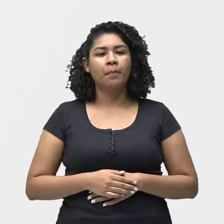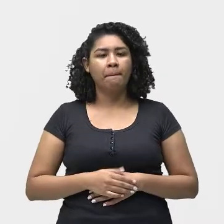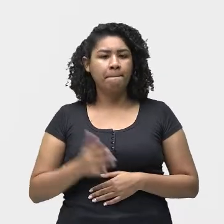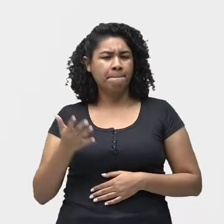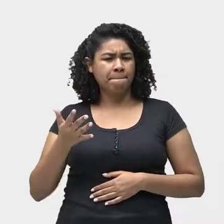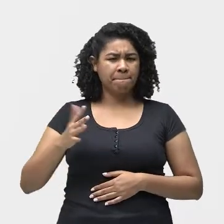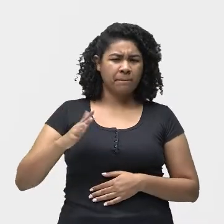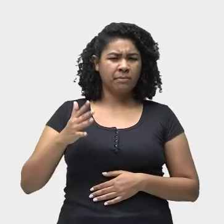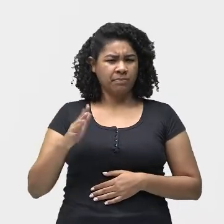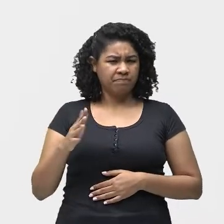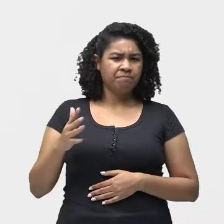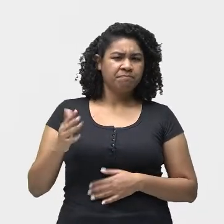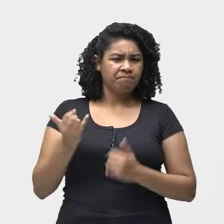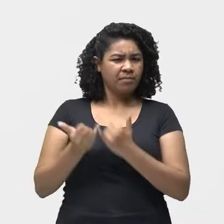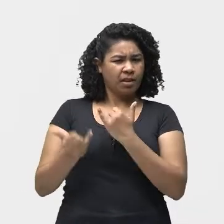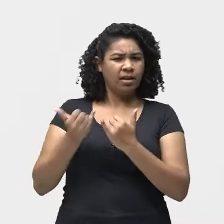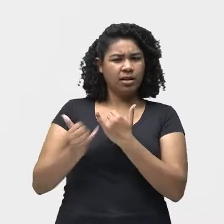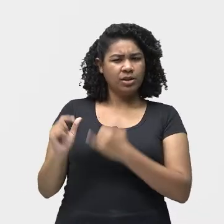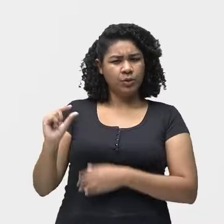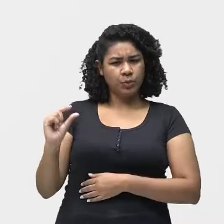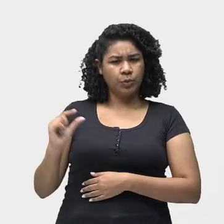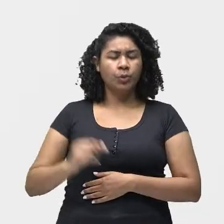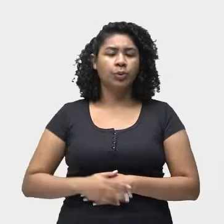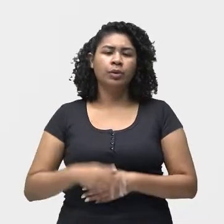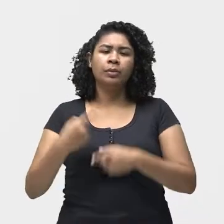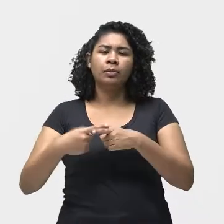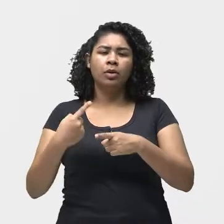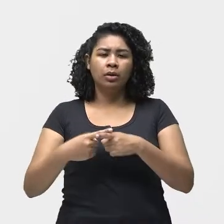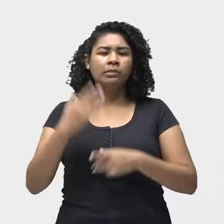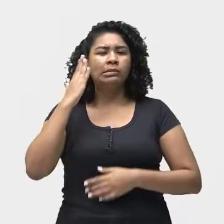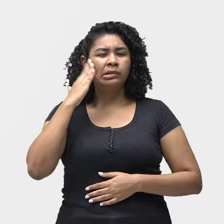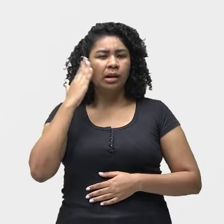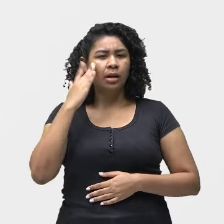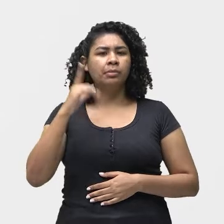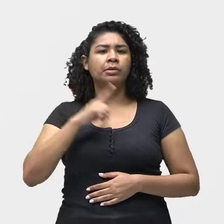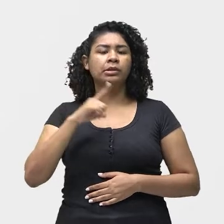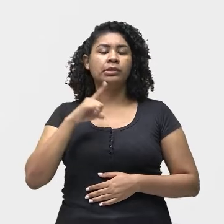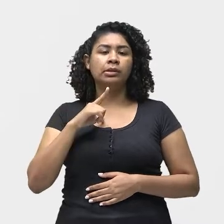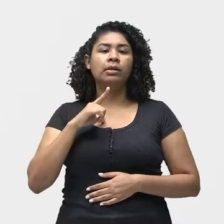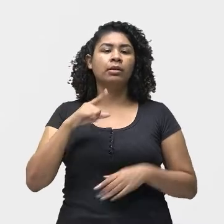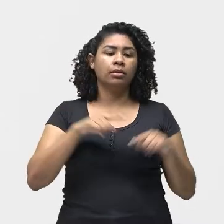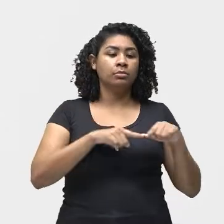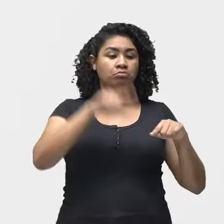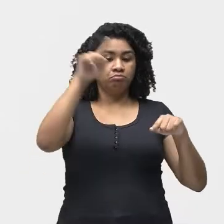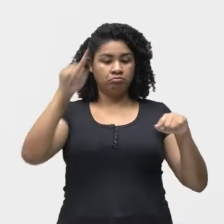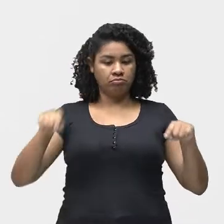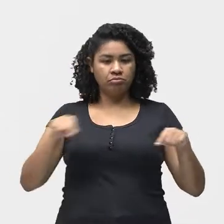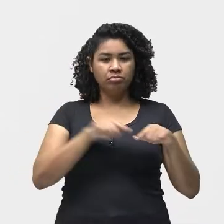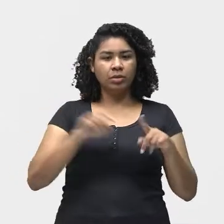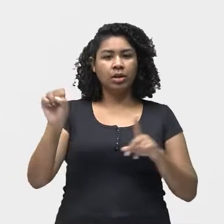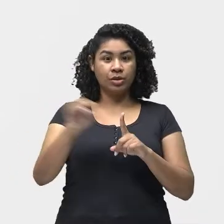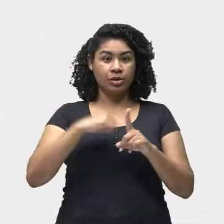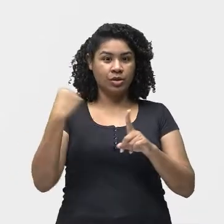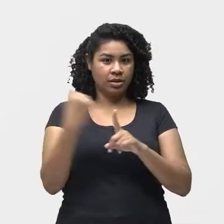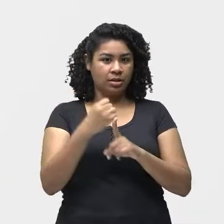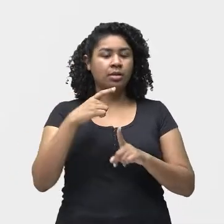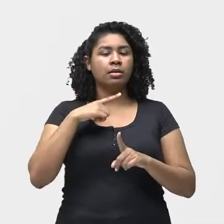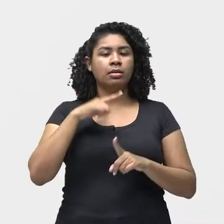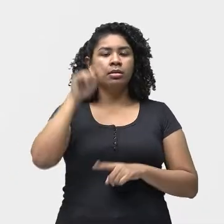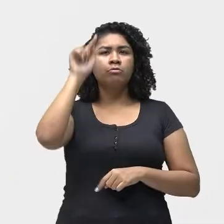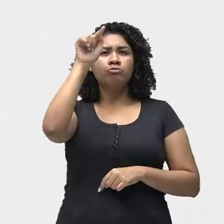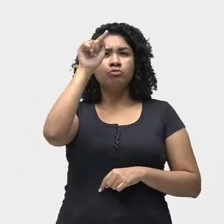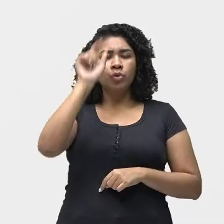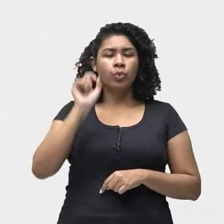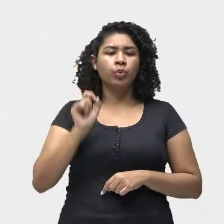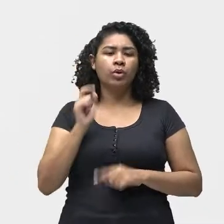é parecida. Afinal de contas, a gente vai ter ali no topo da pirâmide social quem? O rei, a